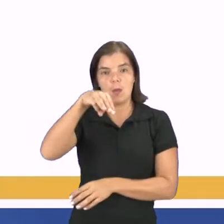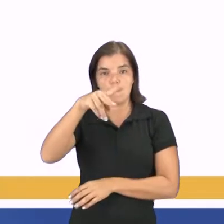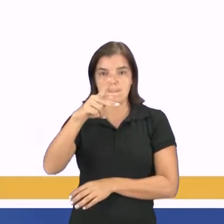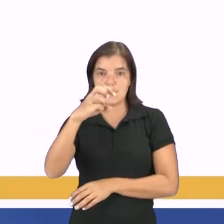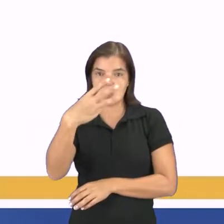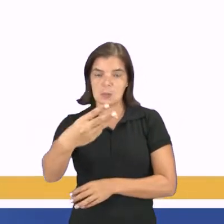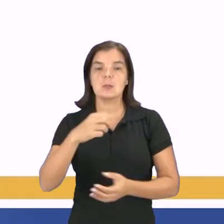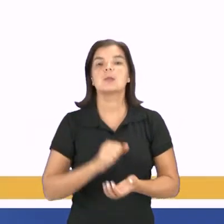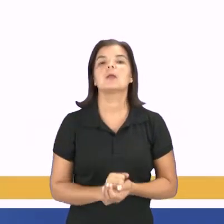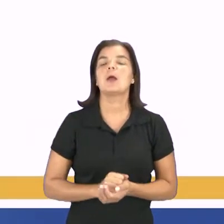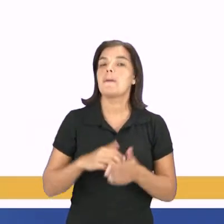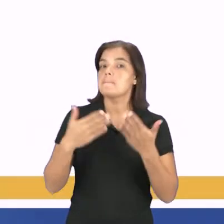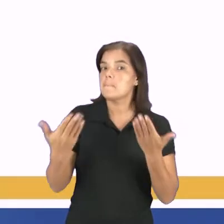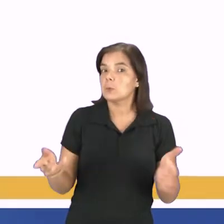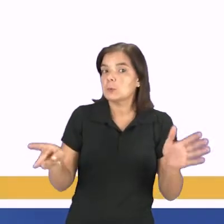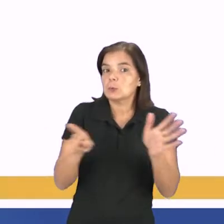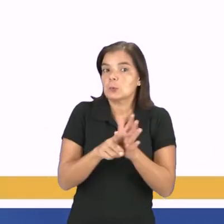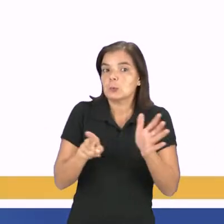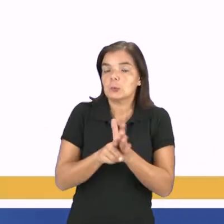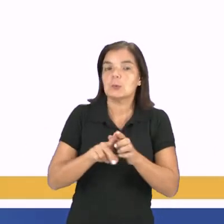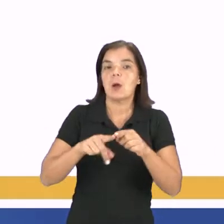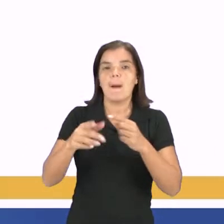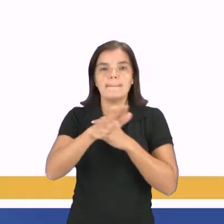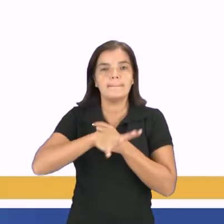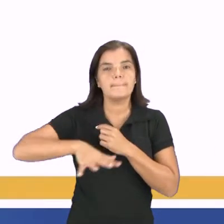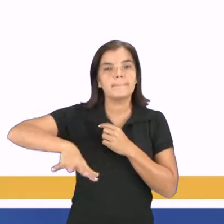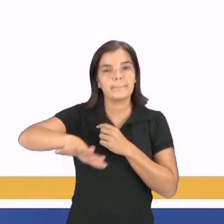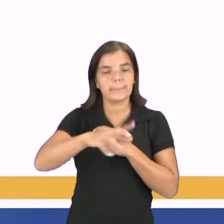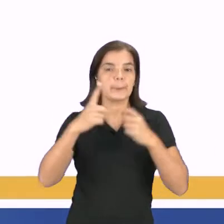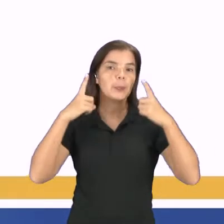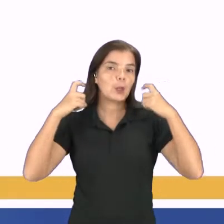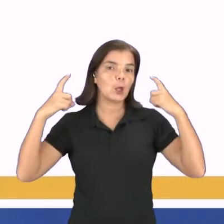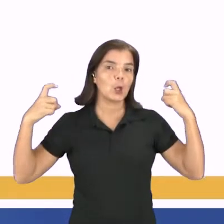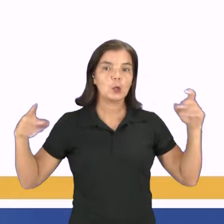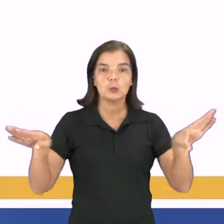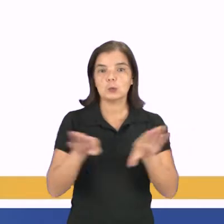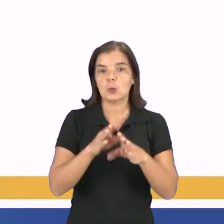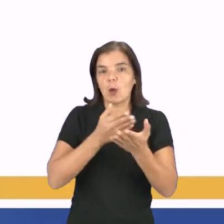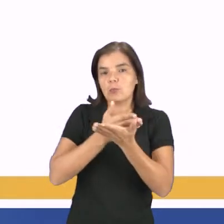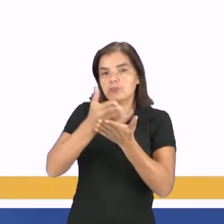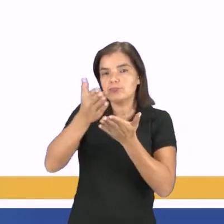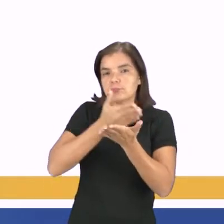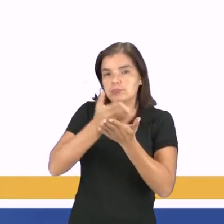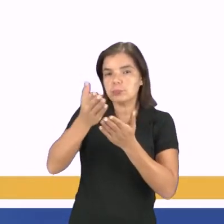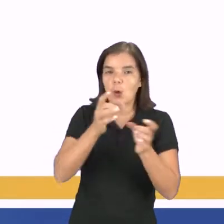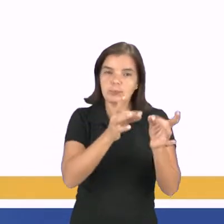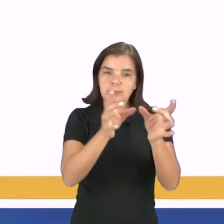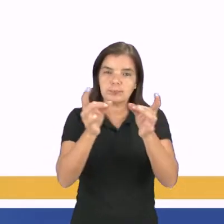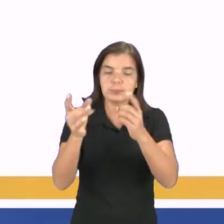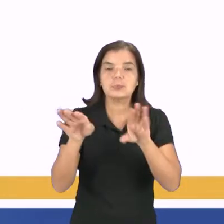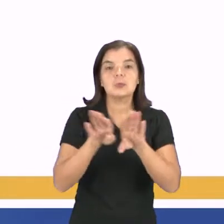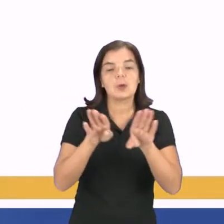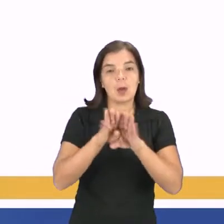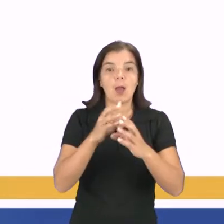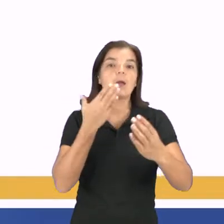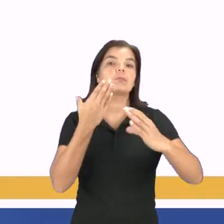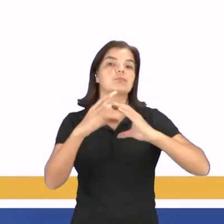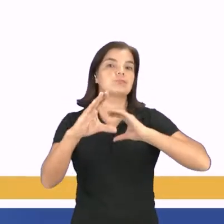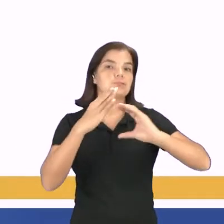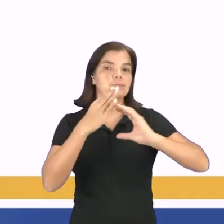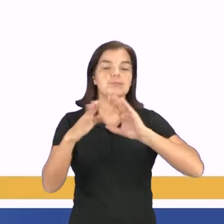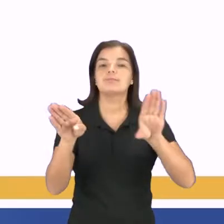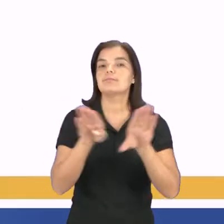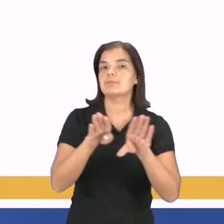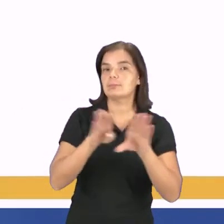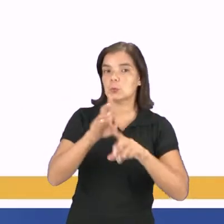MP3. Embora não exclusivamente, a maioria dos sons gravados e comercializados por estas empresas são de músicas,